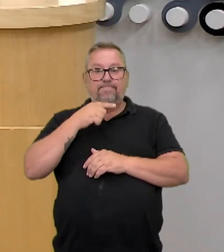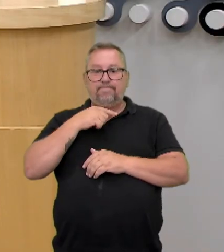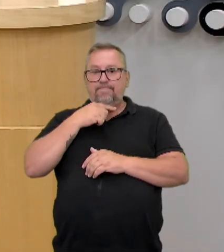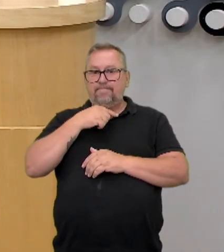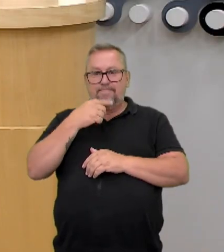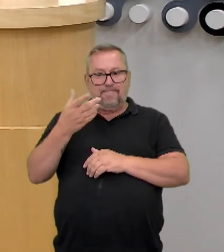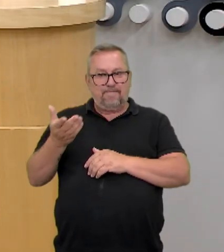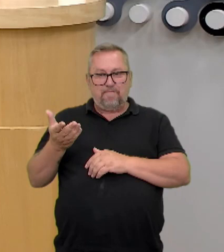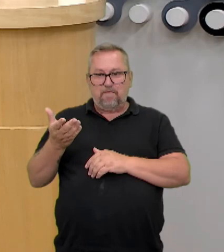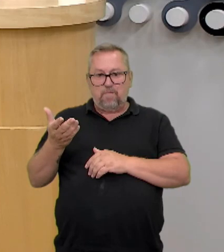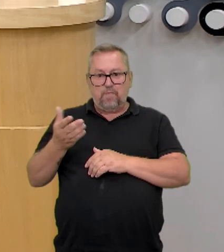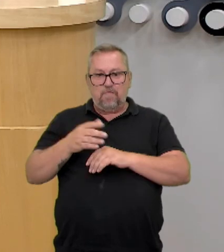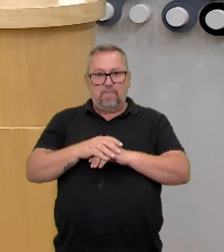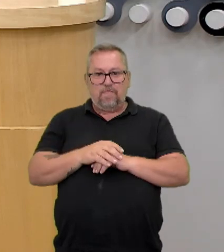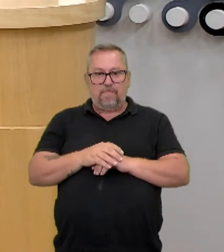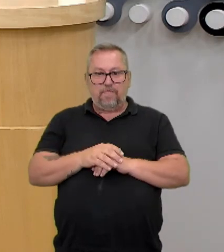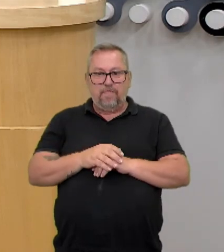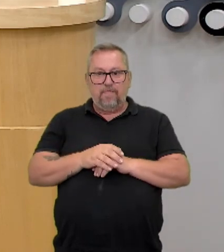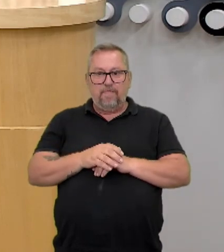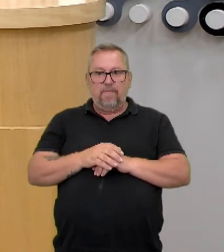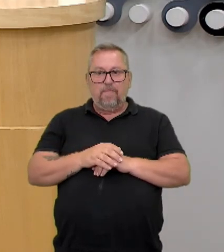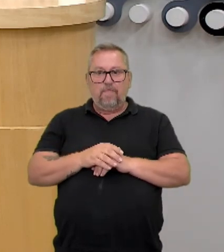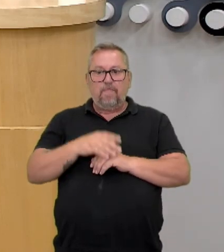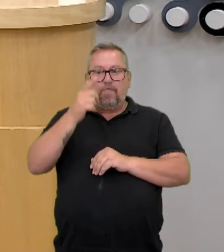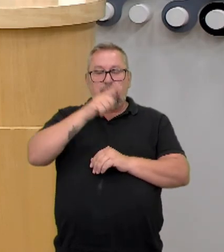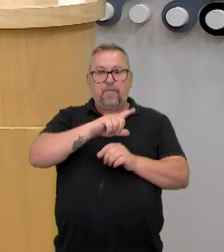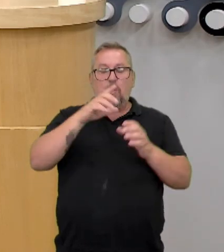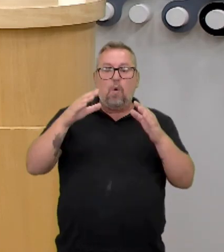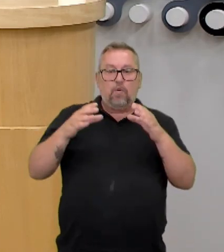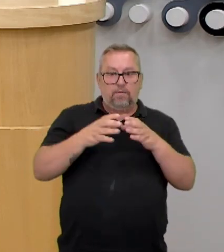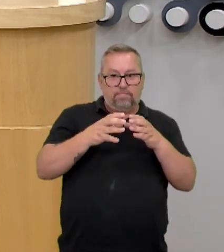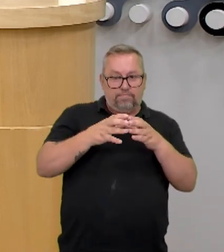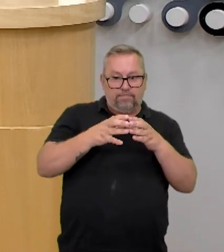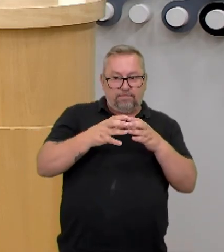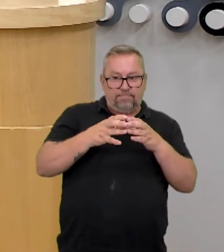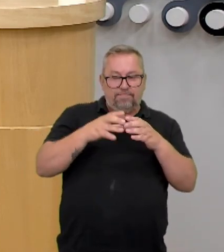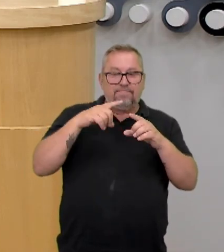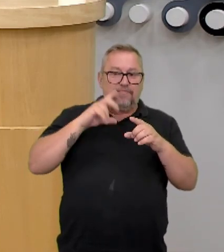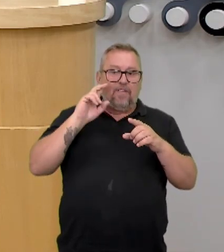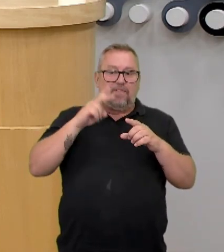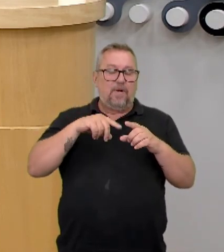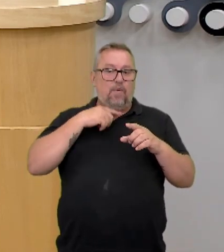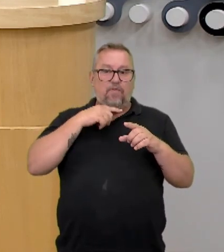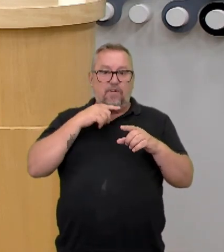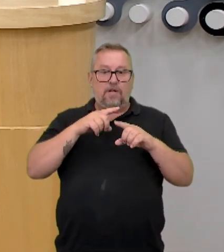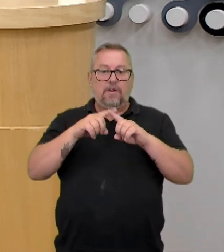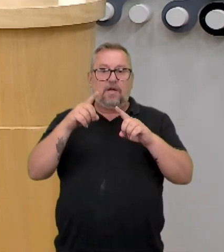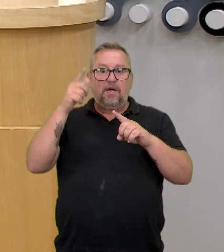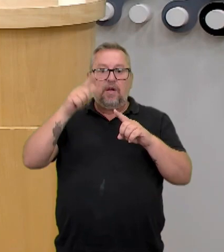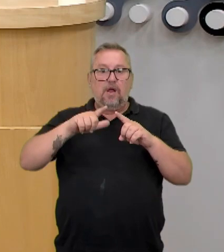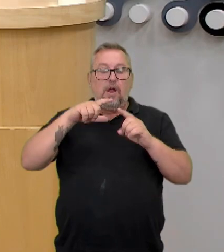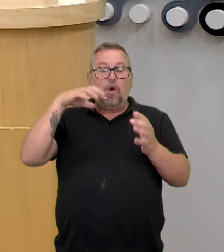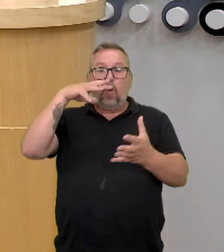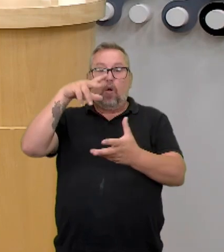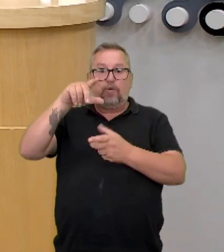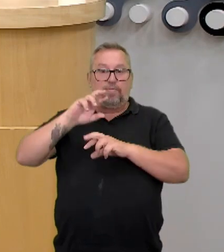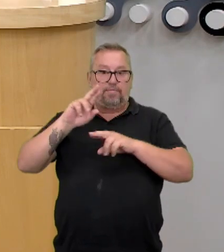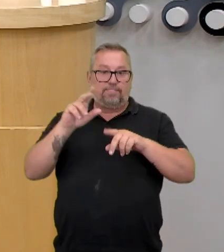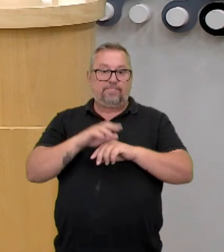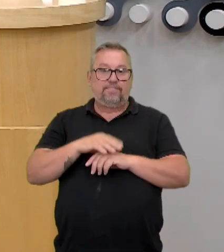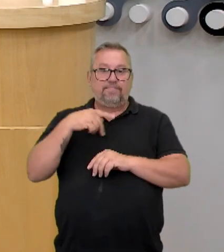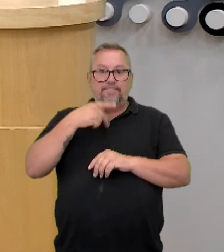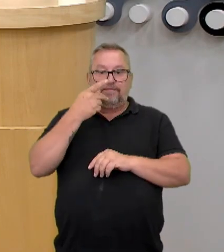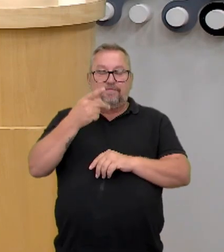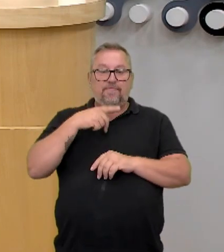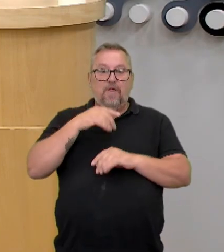uma outra voz, é outra comunidade. Não uma voz maior nem menor. É outro universo, isso, né? Então você está falando